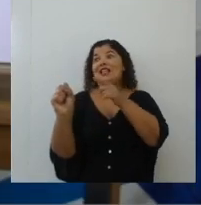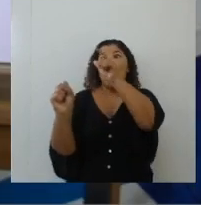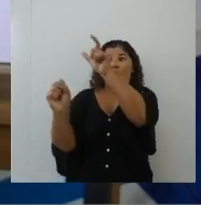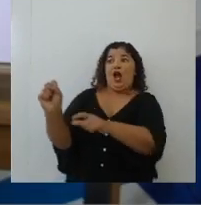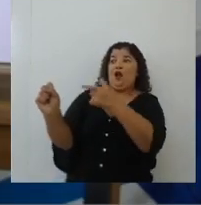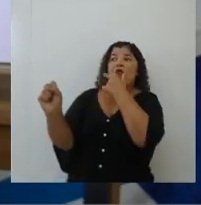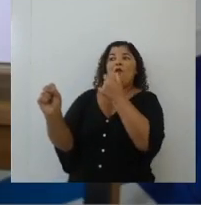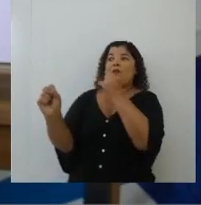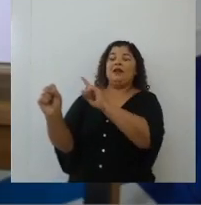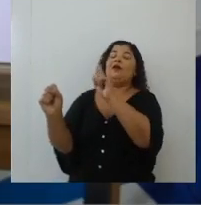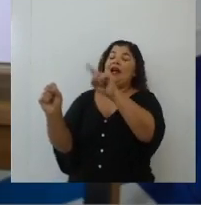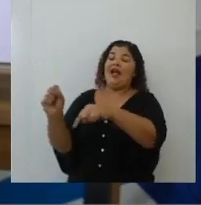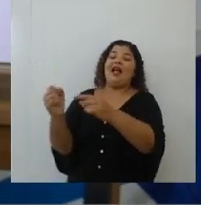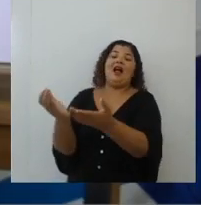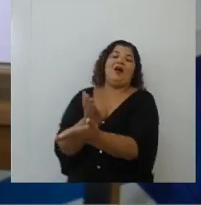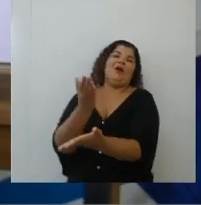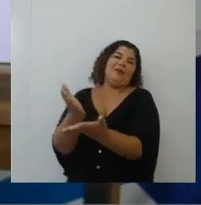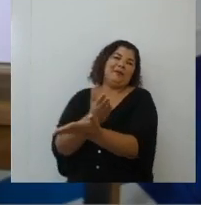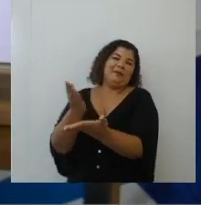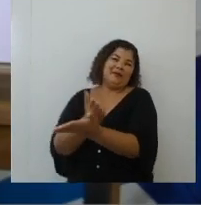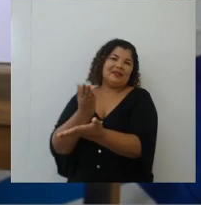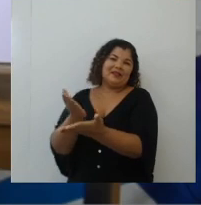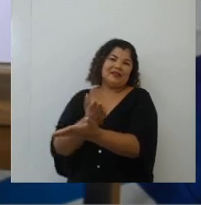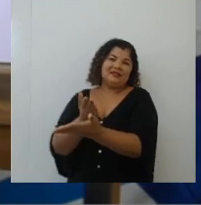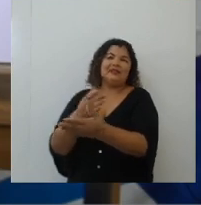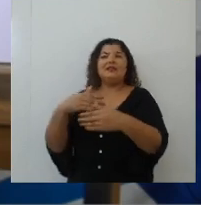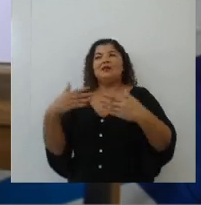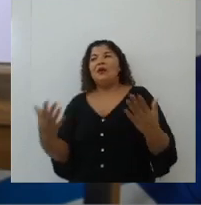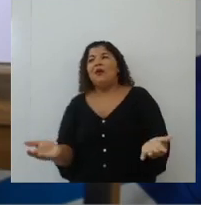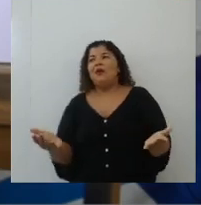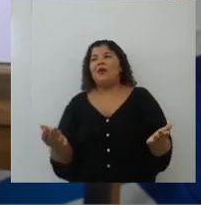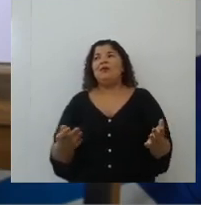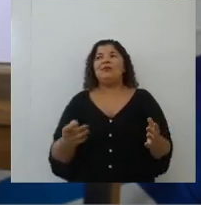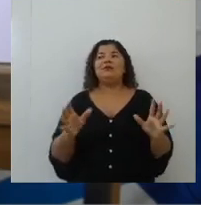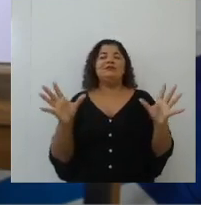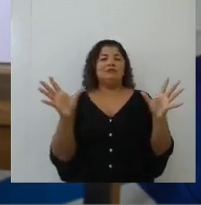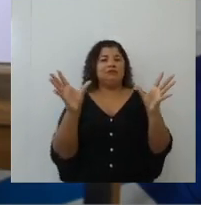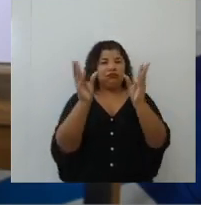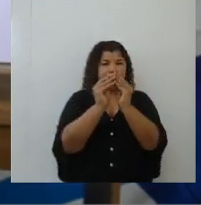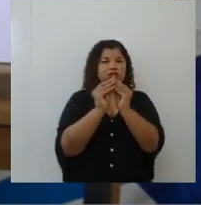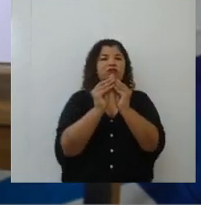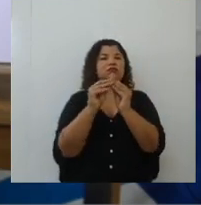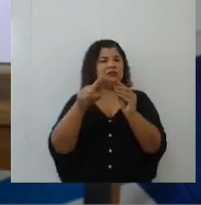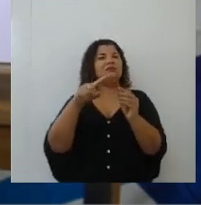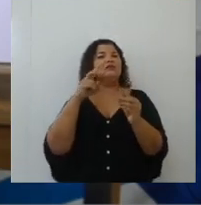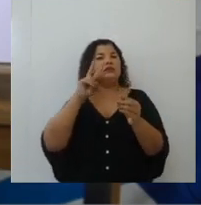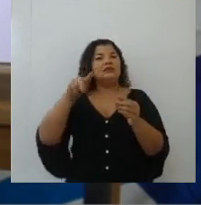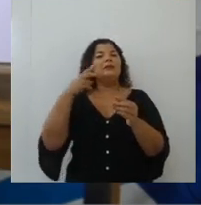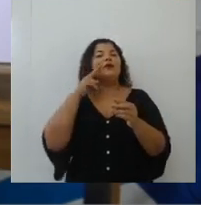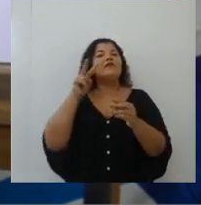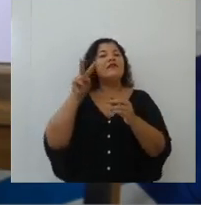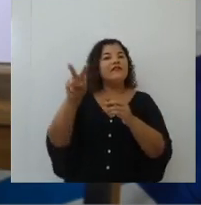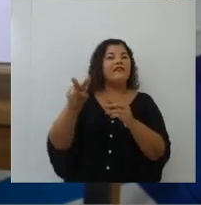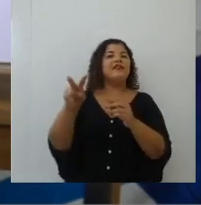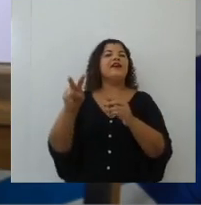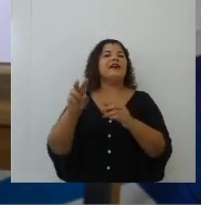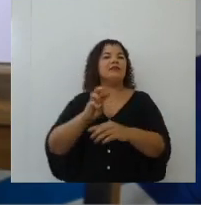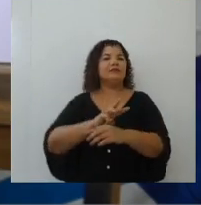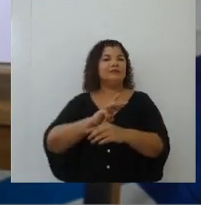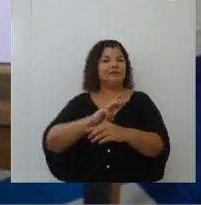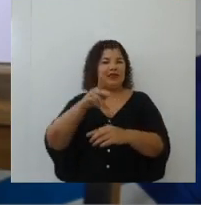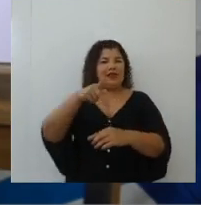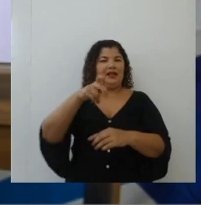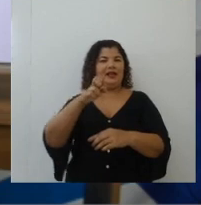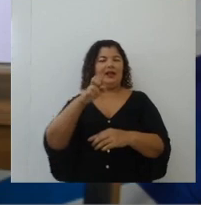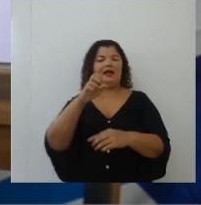Machado de Assis. Deixa eu voltar o slide. Ó, eu não vou ler nem todo esse conceito, que ele vai estar disponível para você lá no portal do